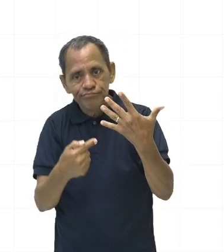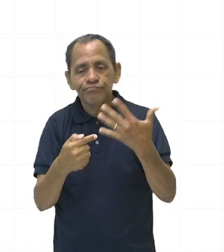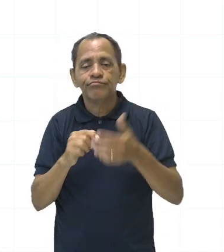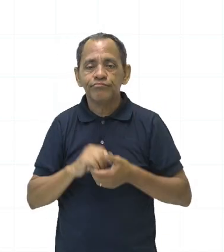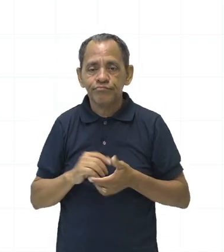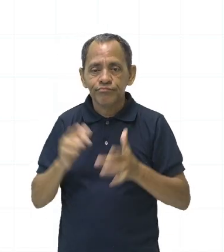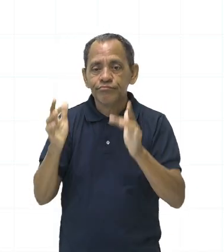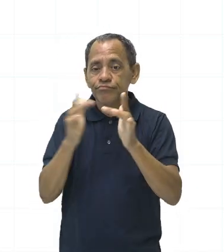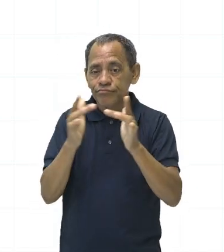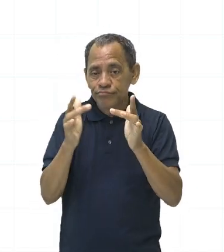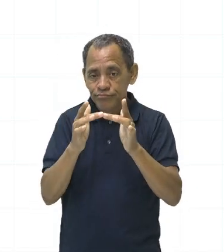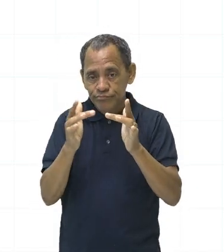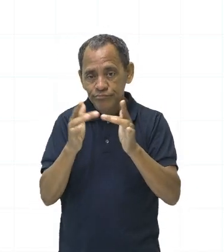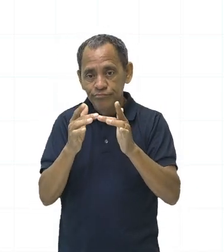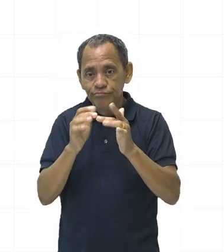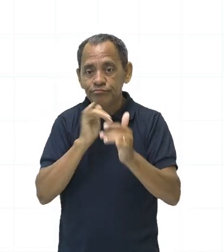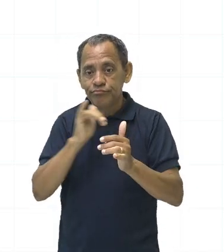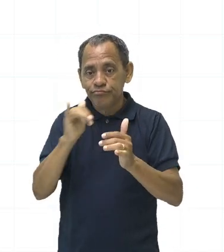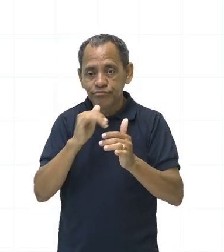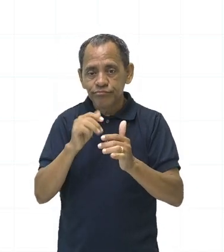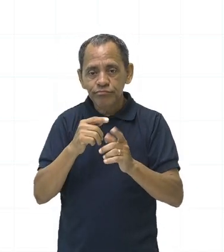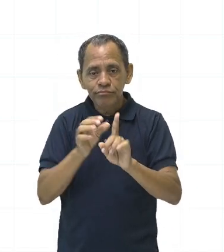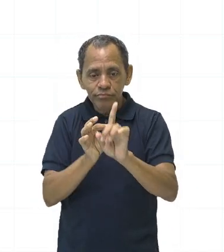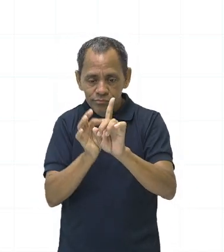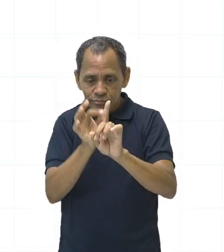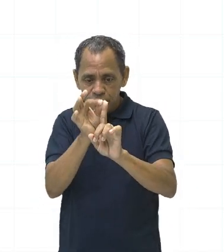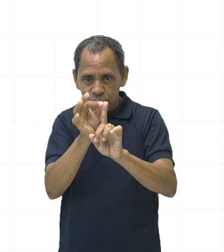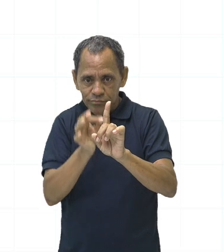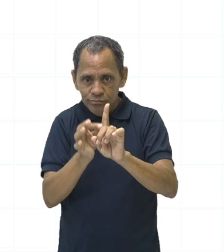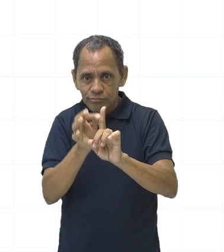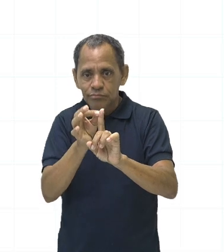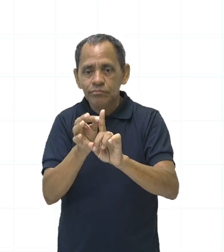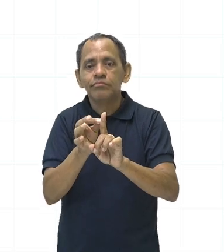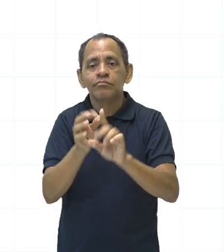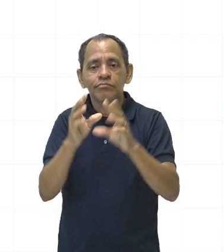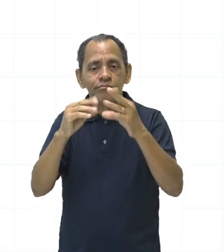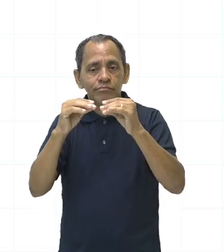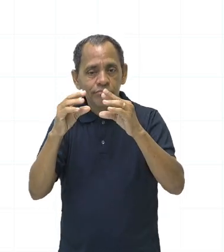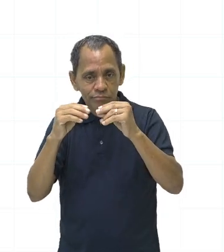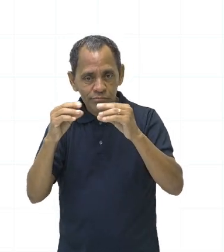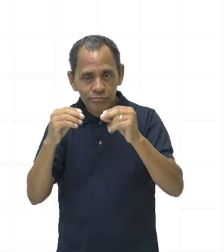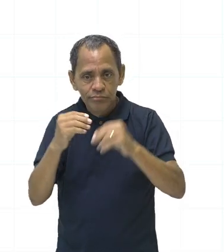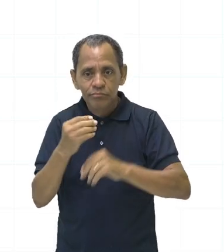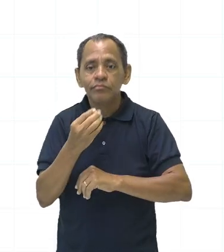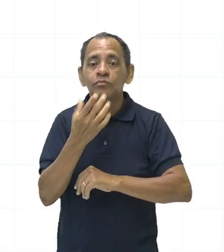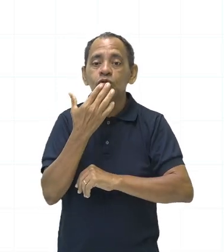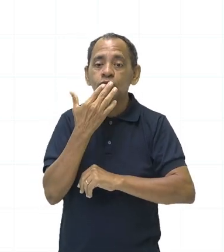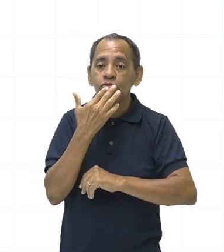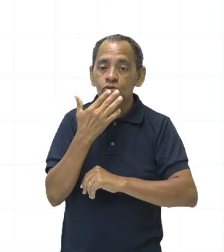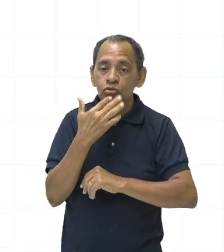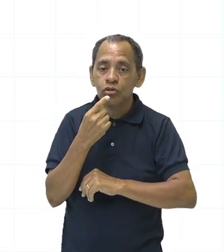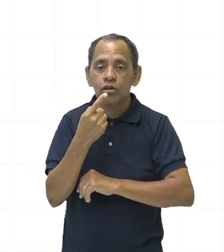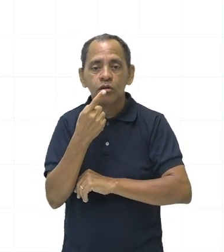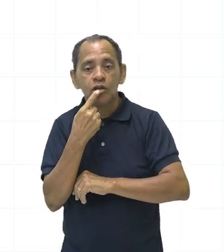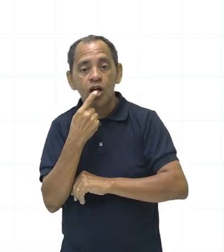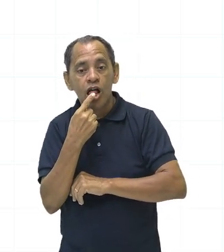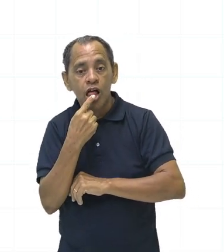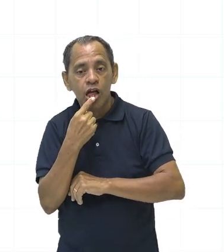condutividade elétrica, temperatura, turbidez, cor, sabor e